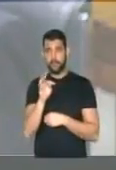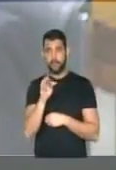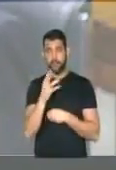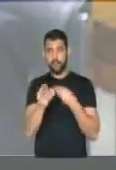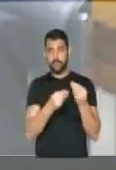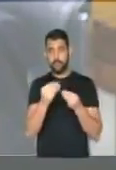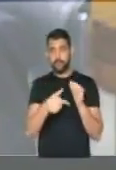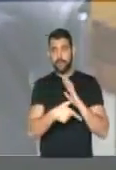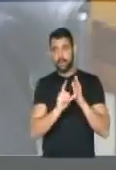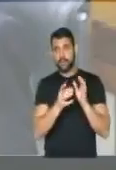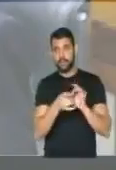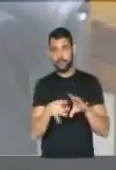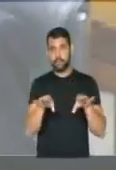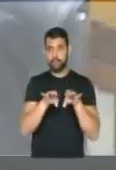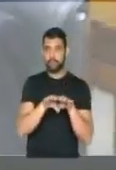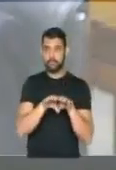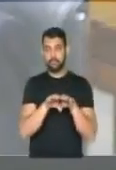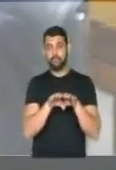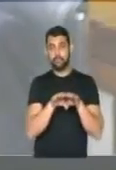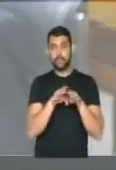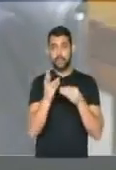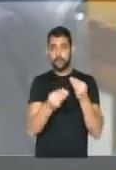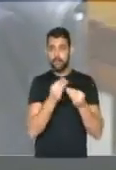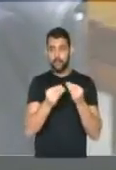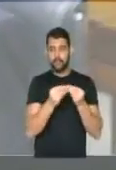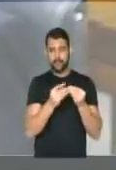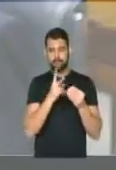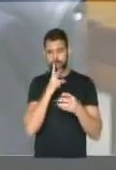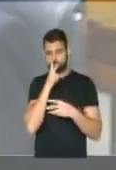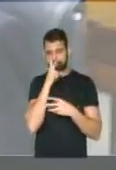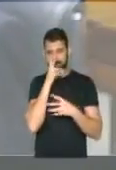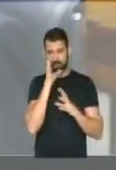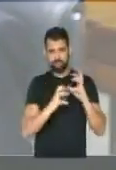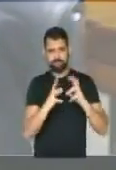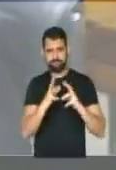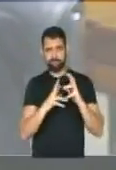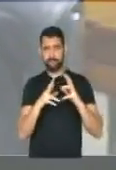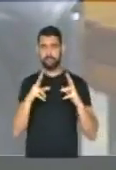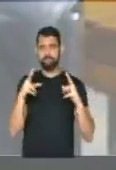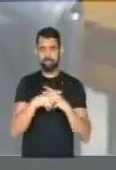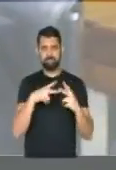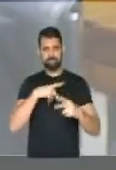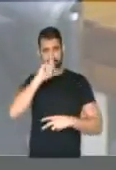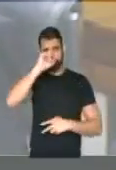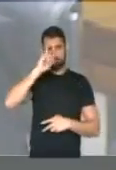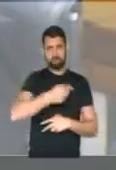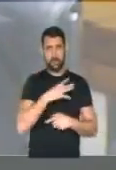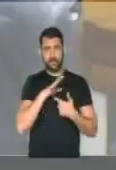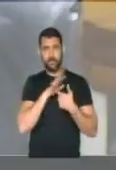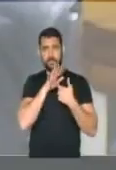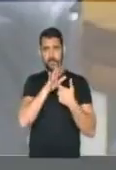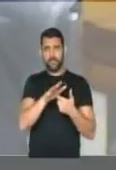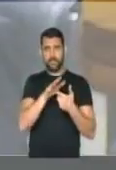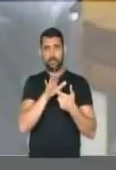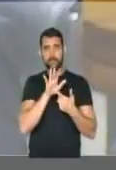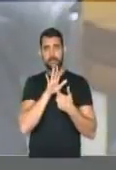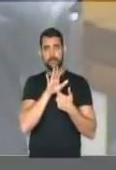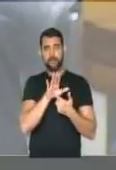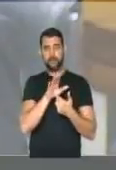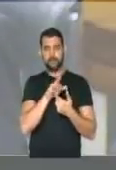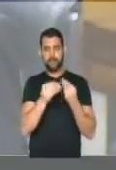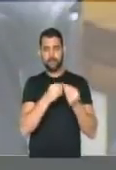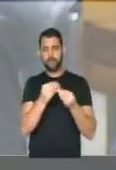forma antidemocrática, que de forma truculenta, que de forma totalitária, mostrando o viés